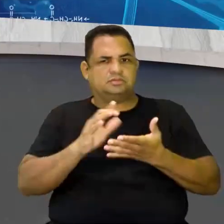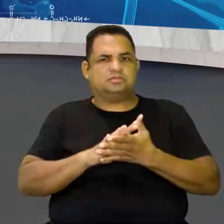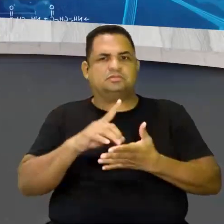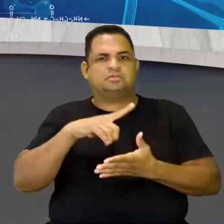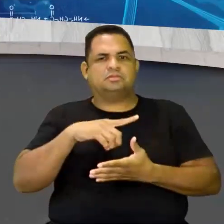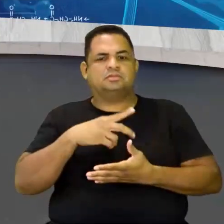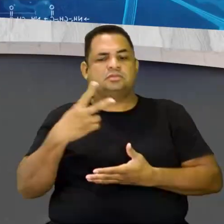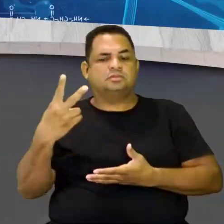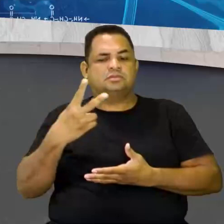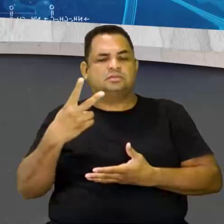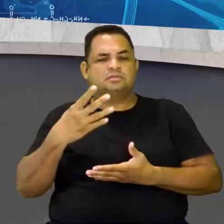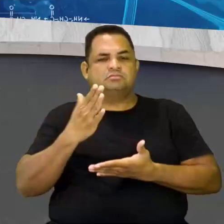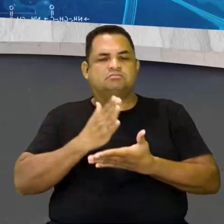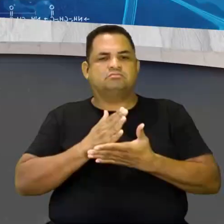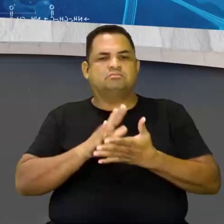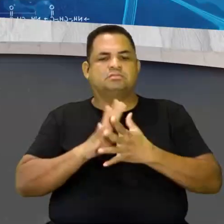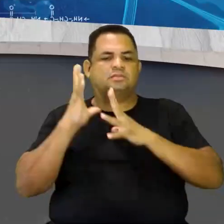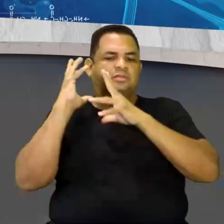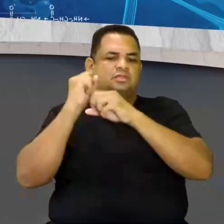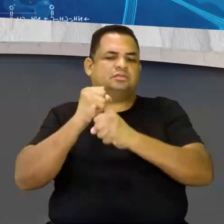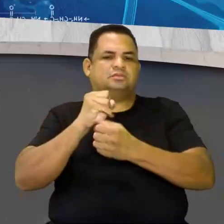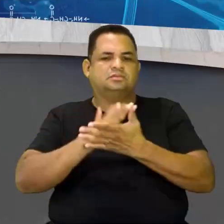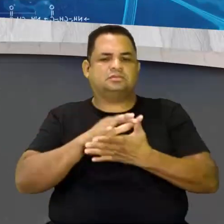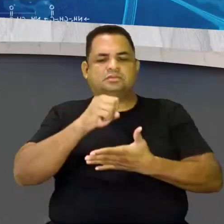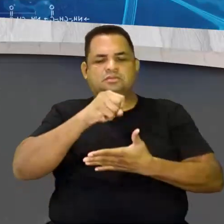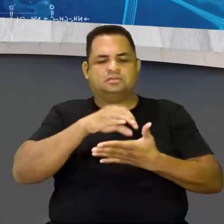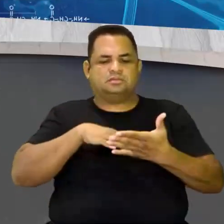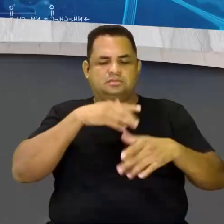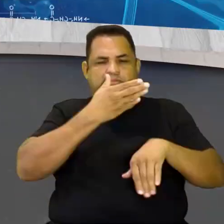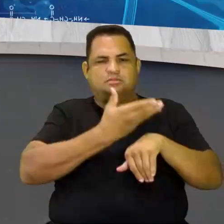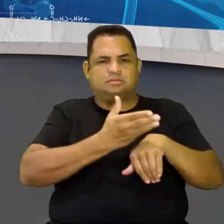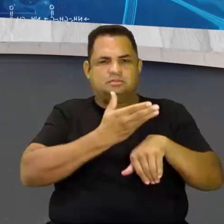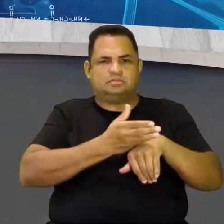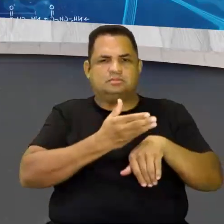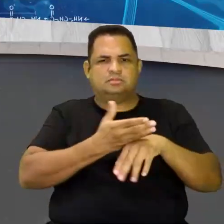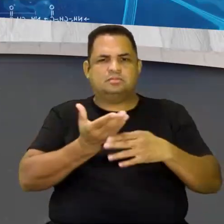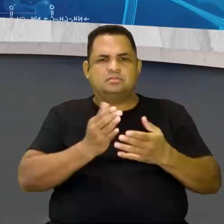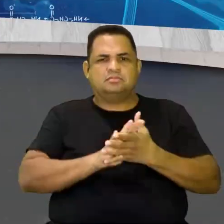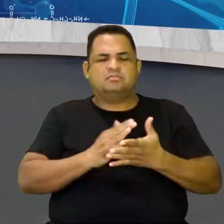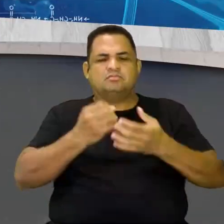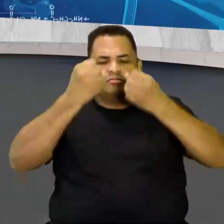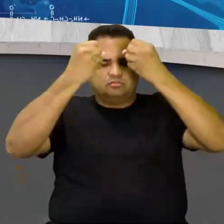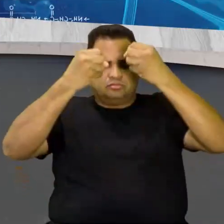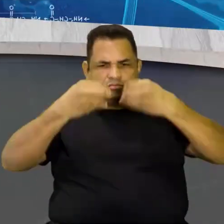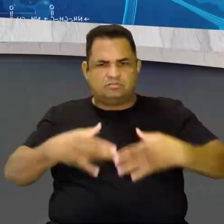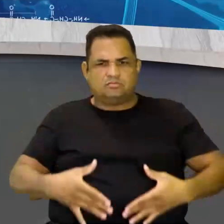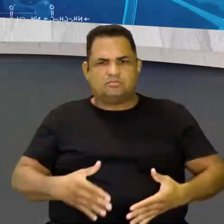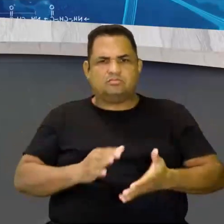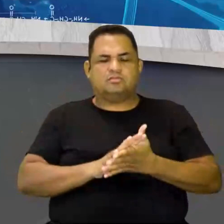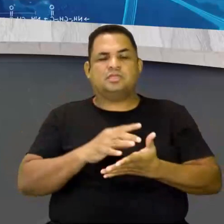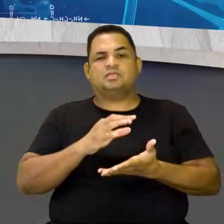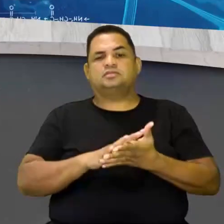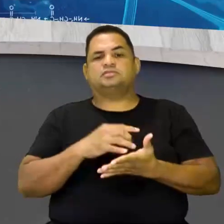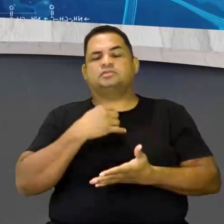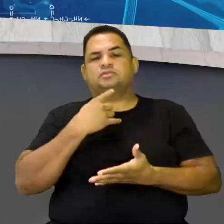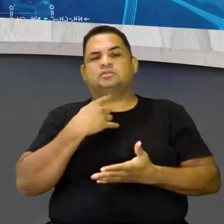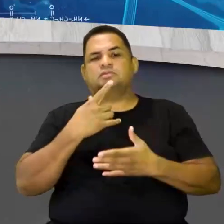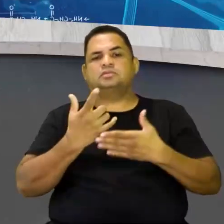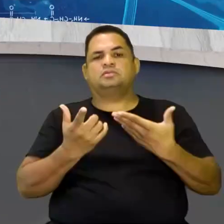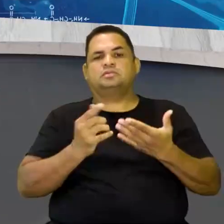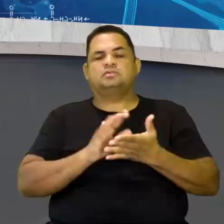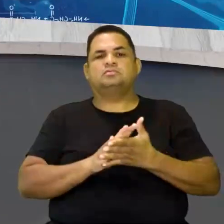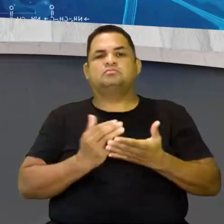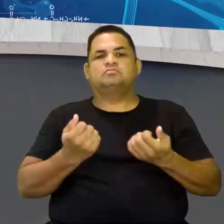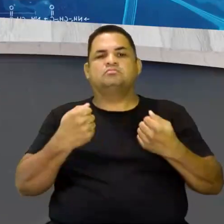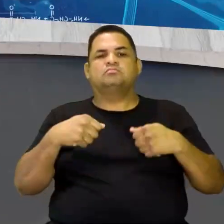tem a segunda parte, revisão, atividade, e aí a gente vai dar aquela frisadas, tirar as dúvidas de vocês, para